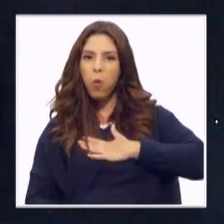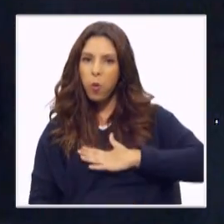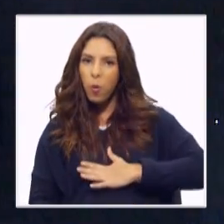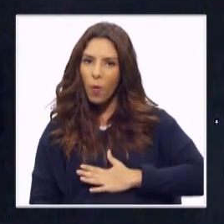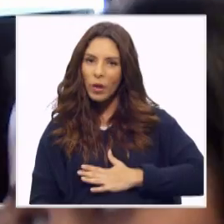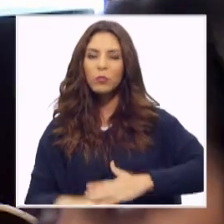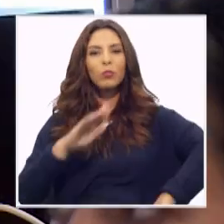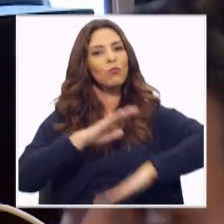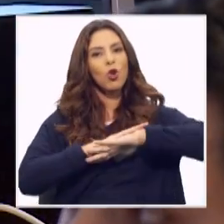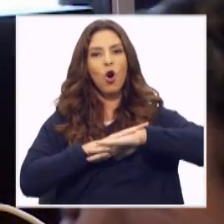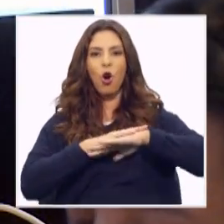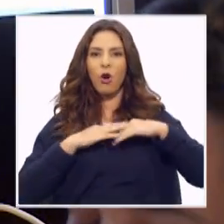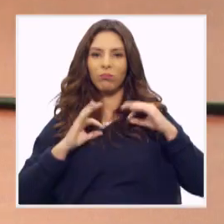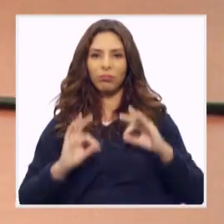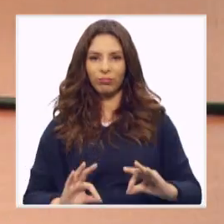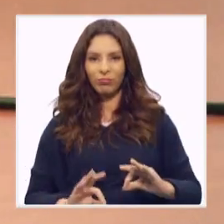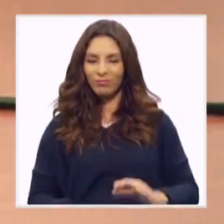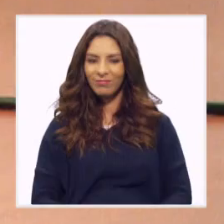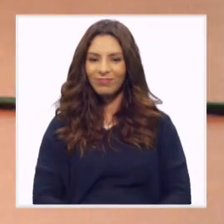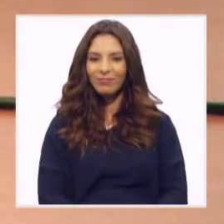isso aí é tudo mesmo.